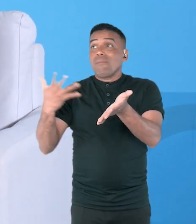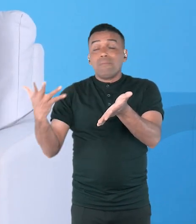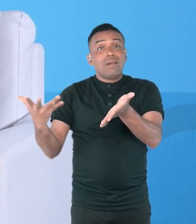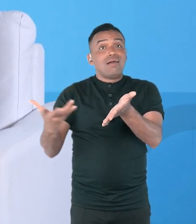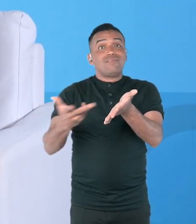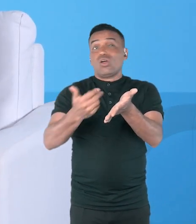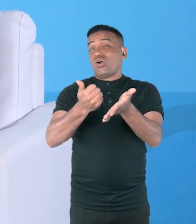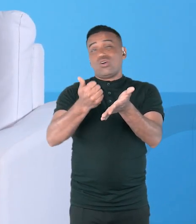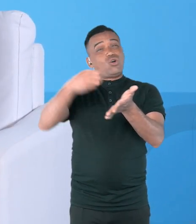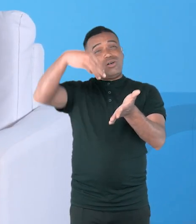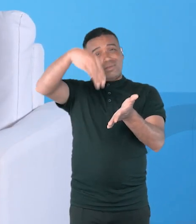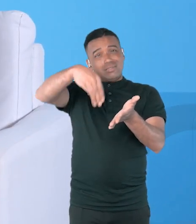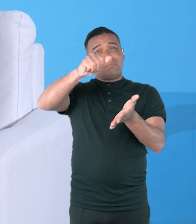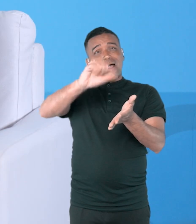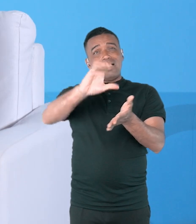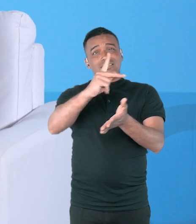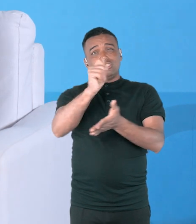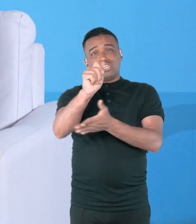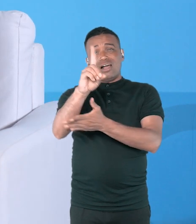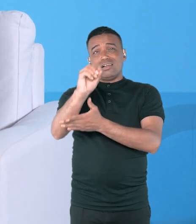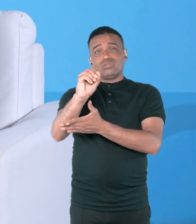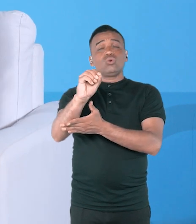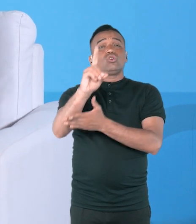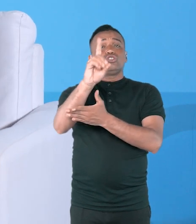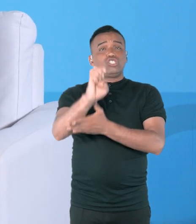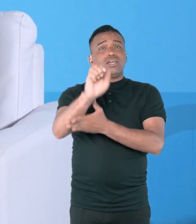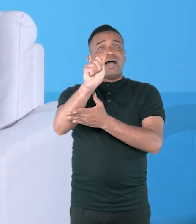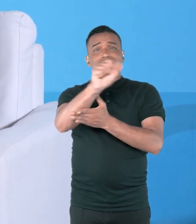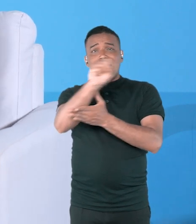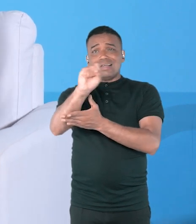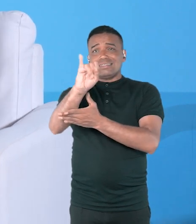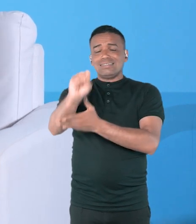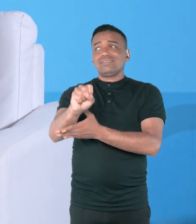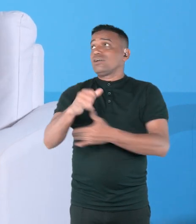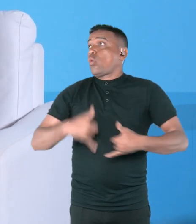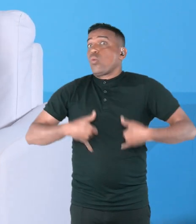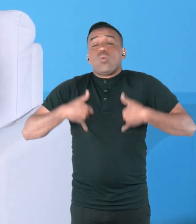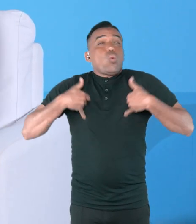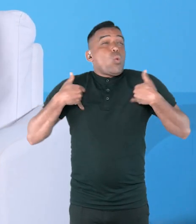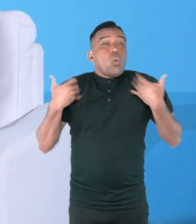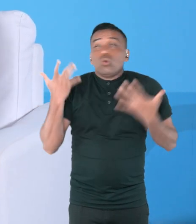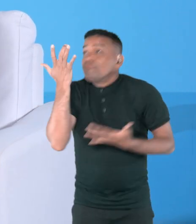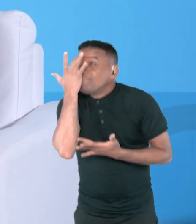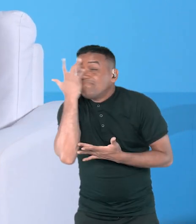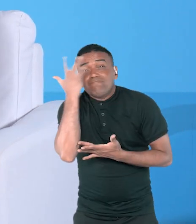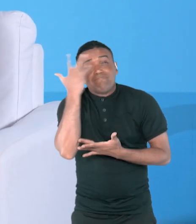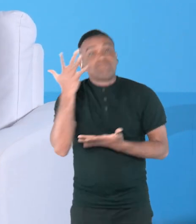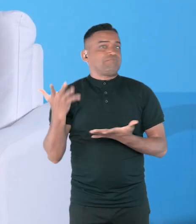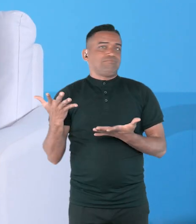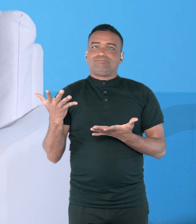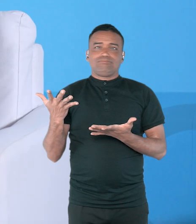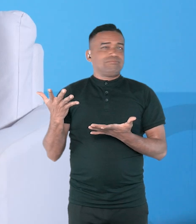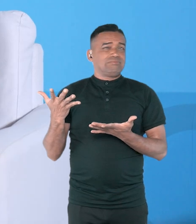coisa impressionante o que é Machado. Machado de Assis, esse nosso autor, esse nosso orgulho, né, que é um